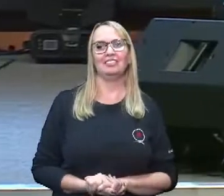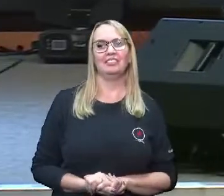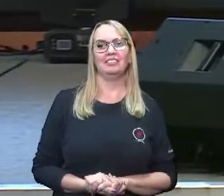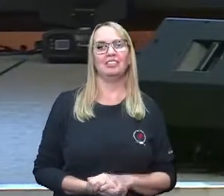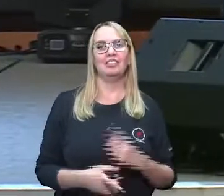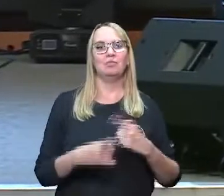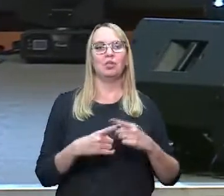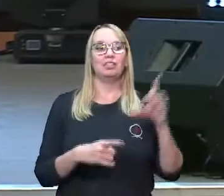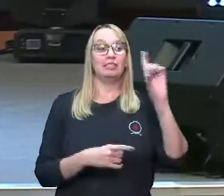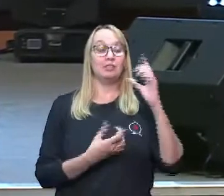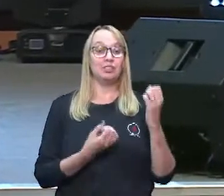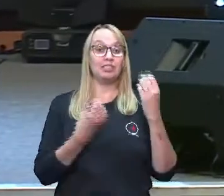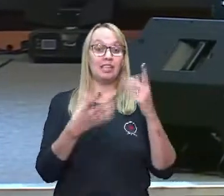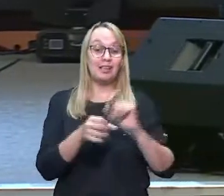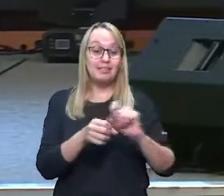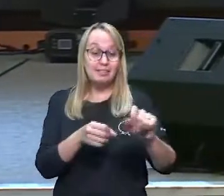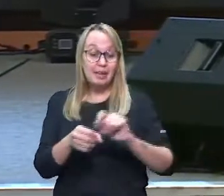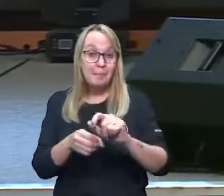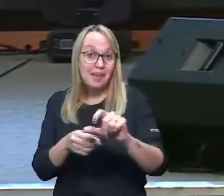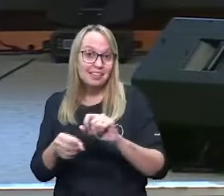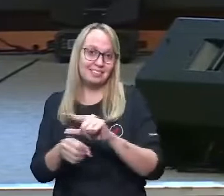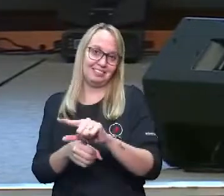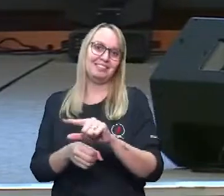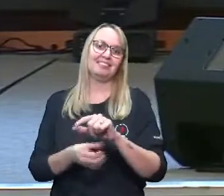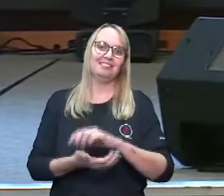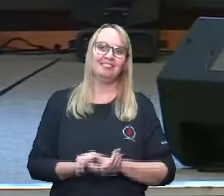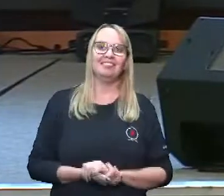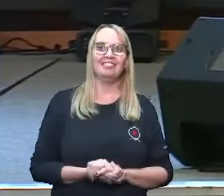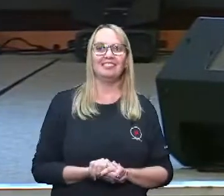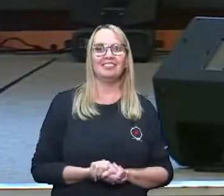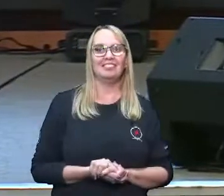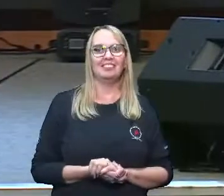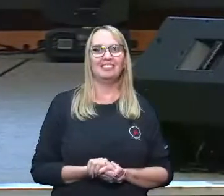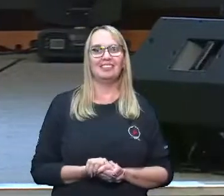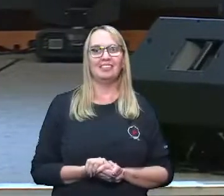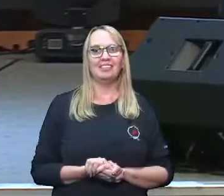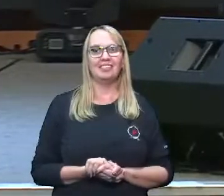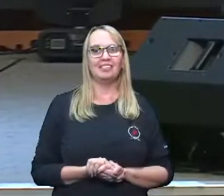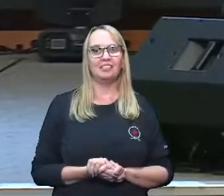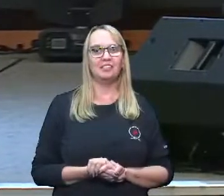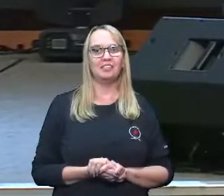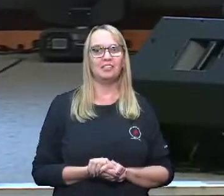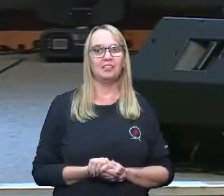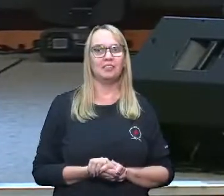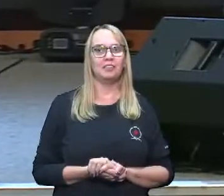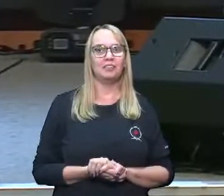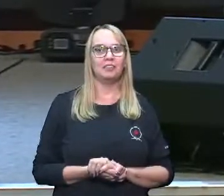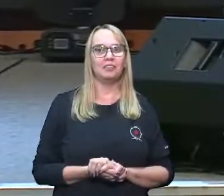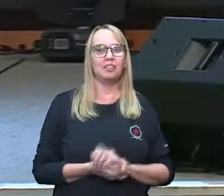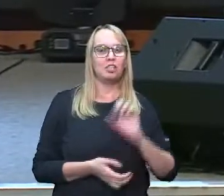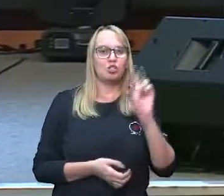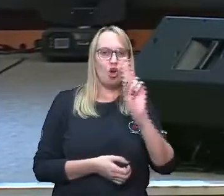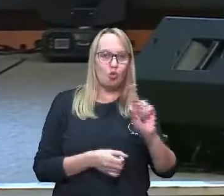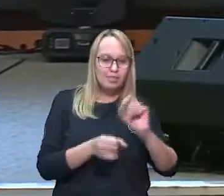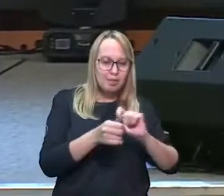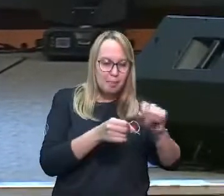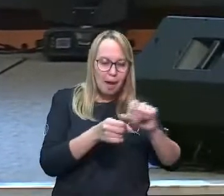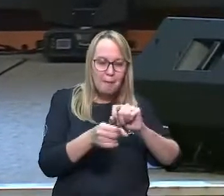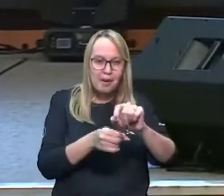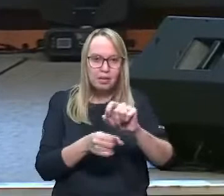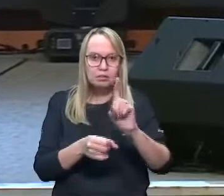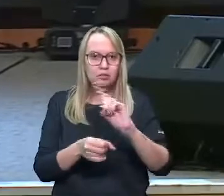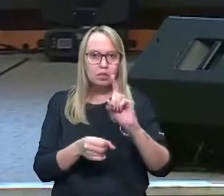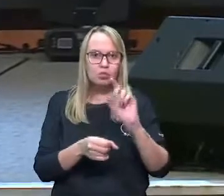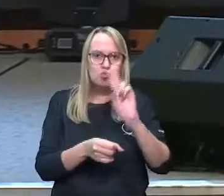Porque é Ele que dá semente ao que semeia. E não pega só essa semente que Ele vai semear, mas multiplica o fruto da